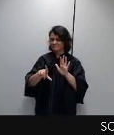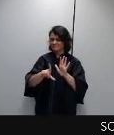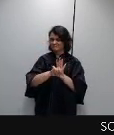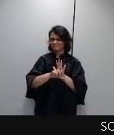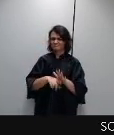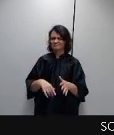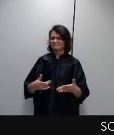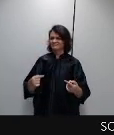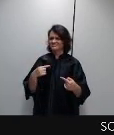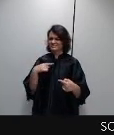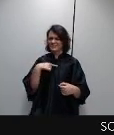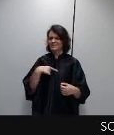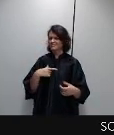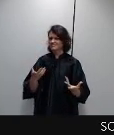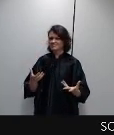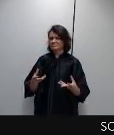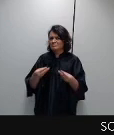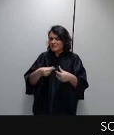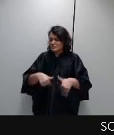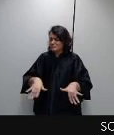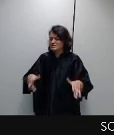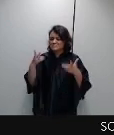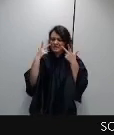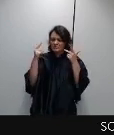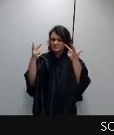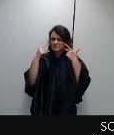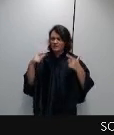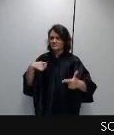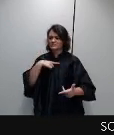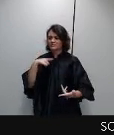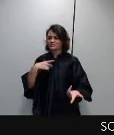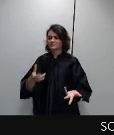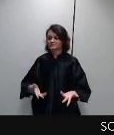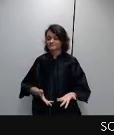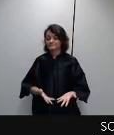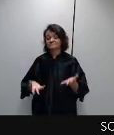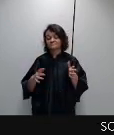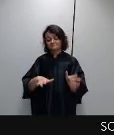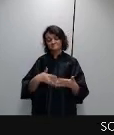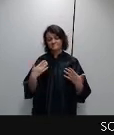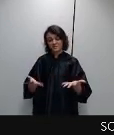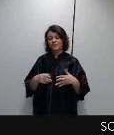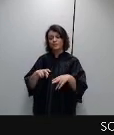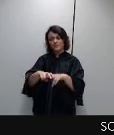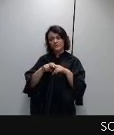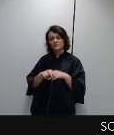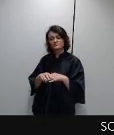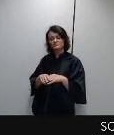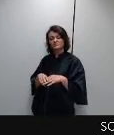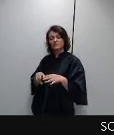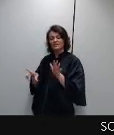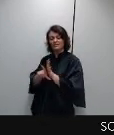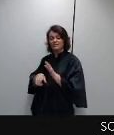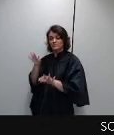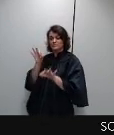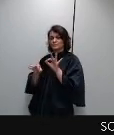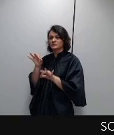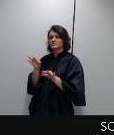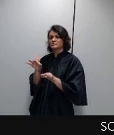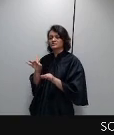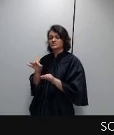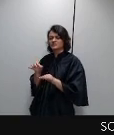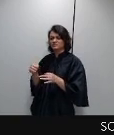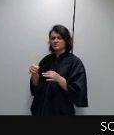direito natural pois bem exatamente por isso a doutrina jurídica esmerou-se em afirmar EA fluência de regra jurídica